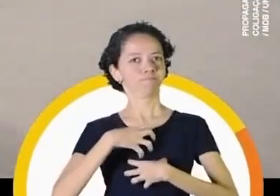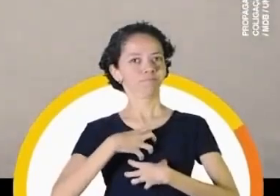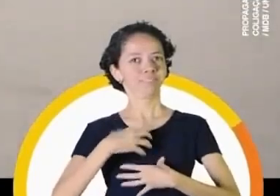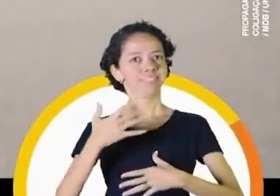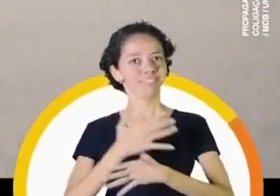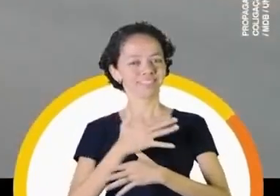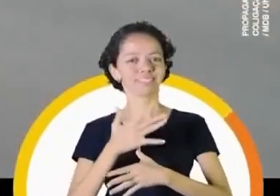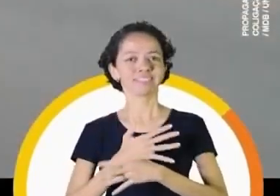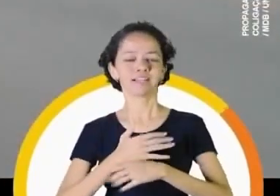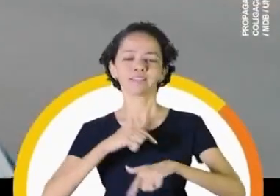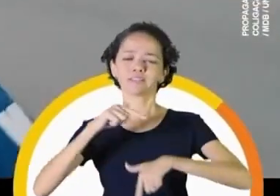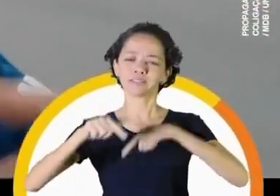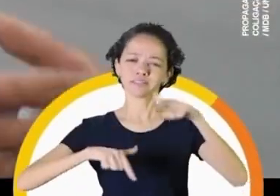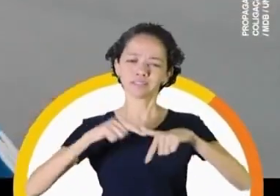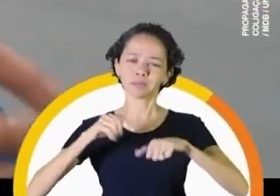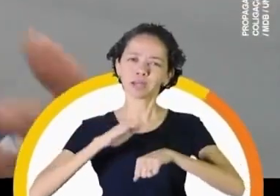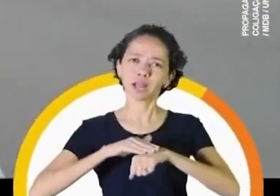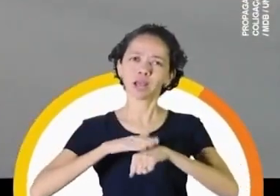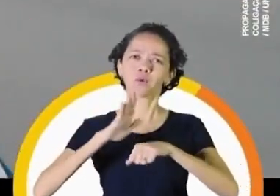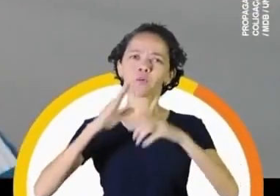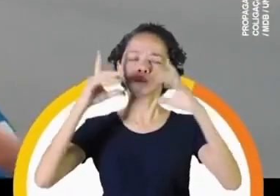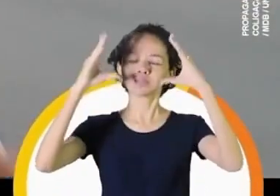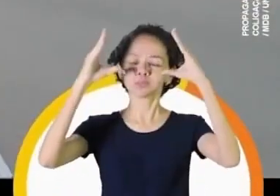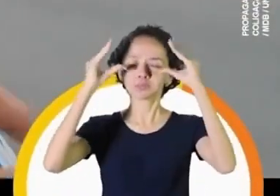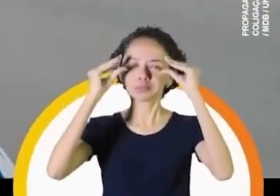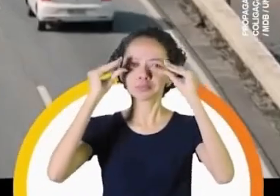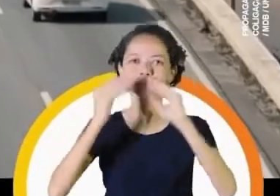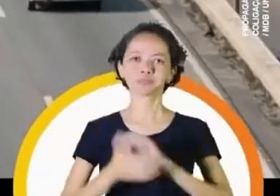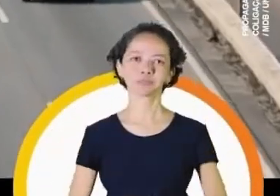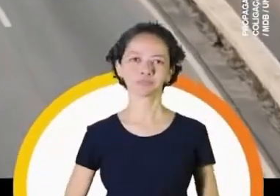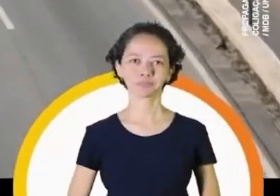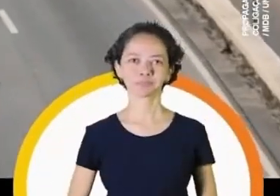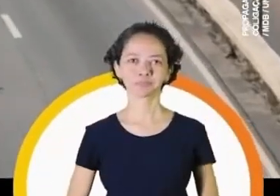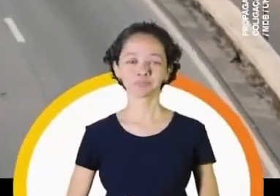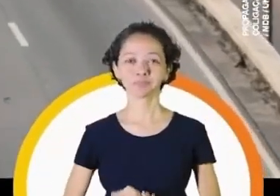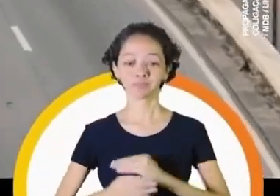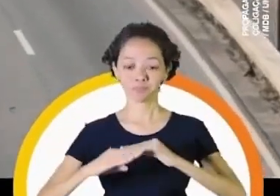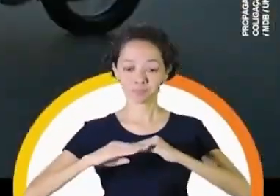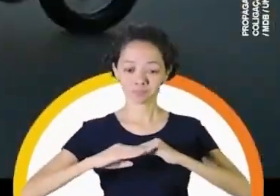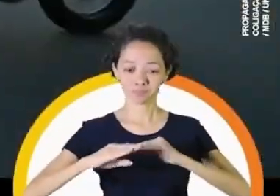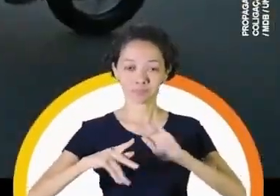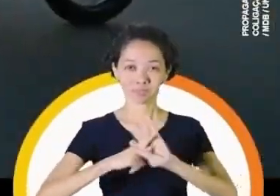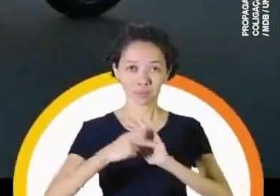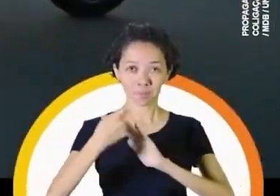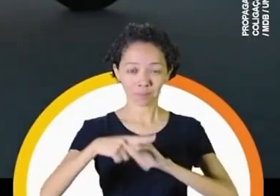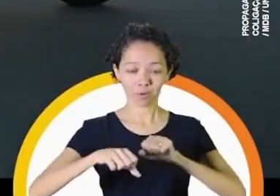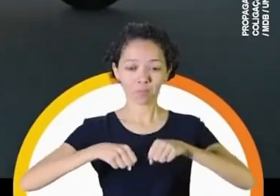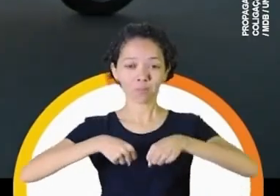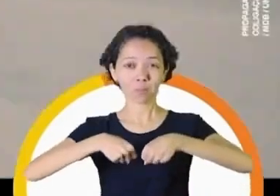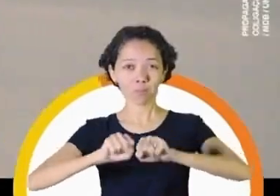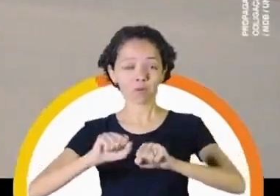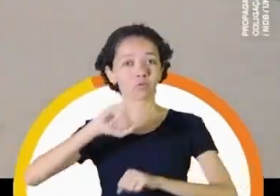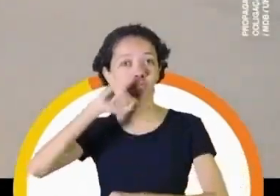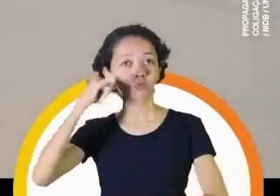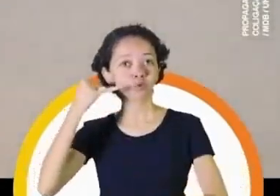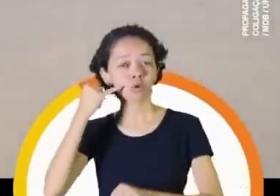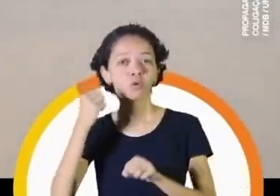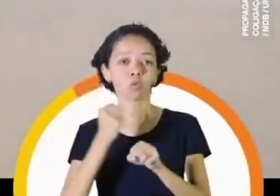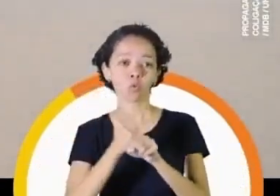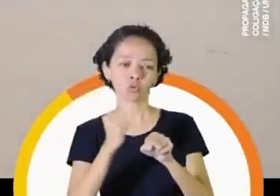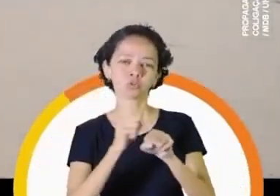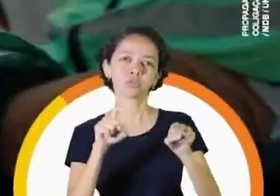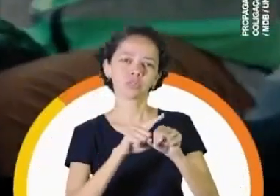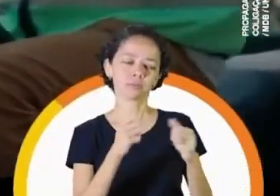seguro na nossa cidade, podendo trabalhar com tranquilidade. Além da faixa exclusiva de motos, João vai fazer